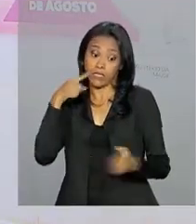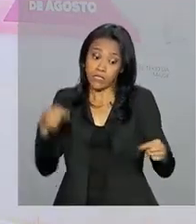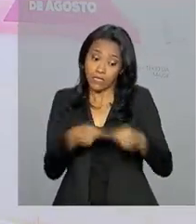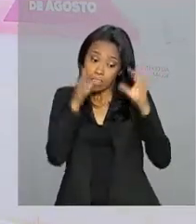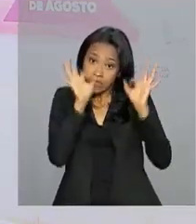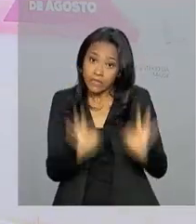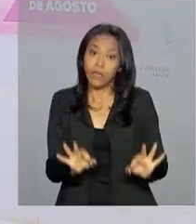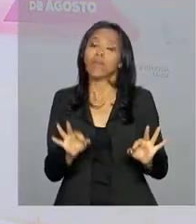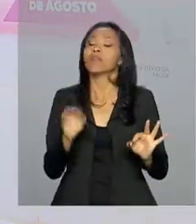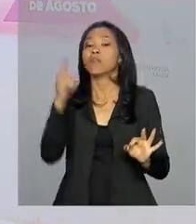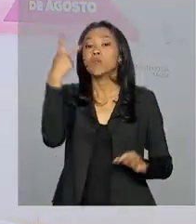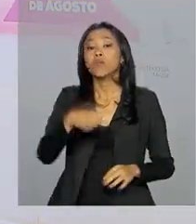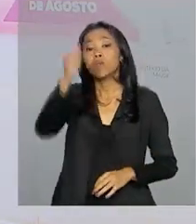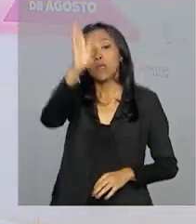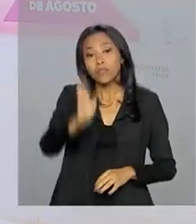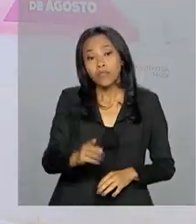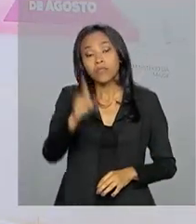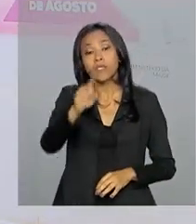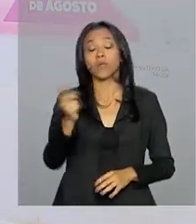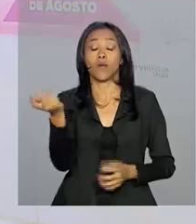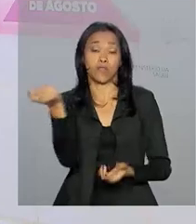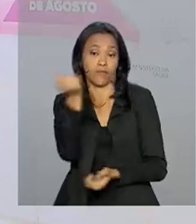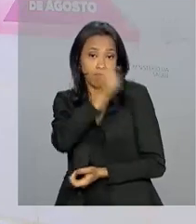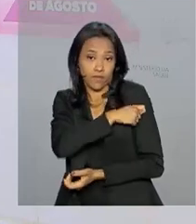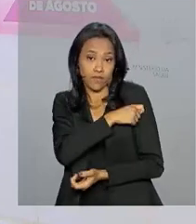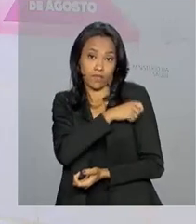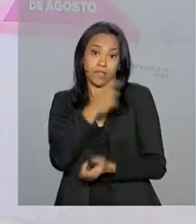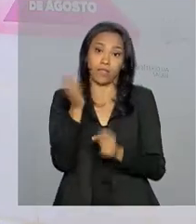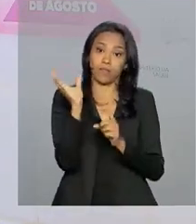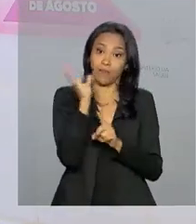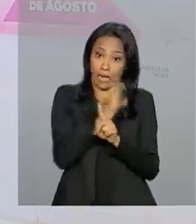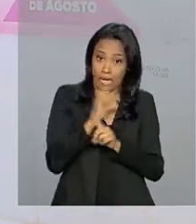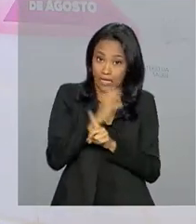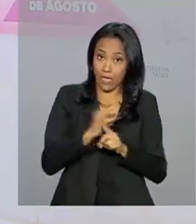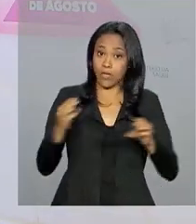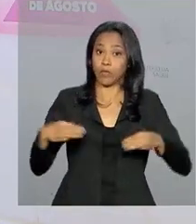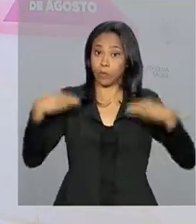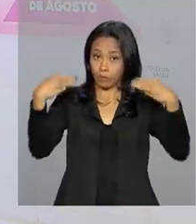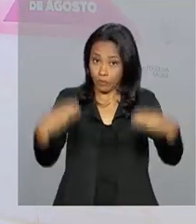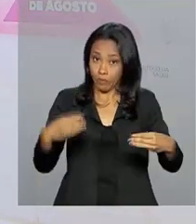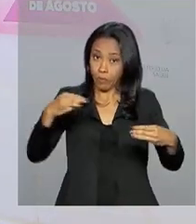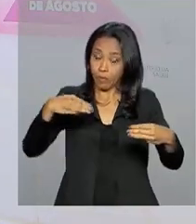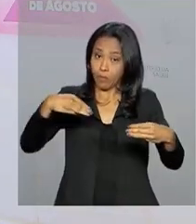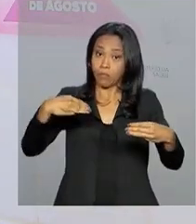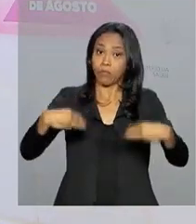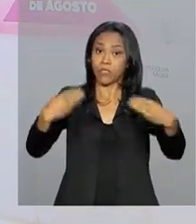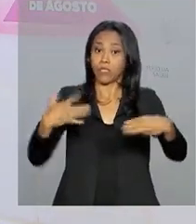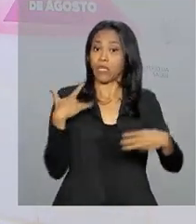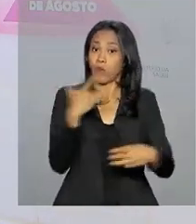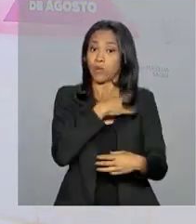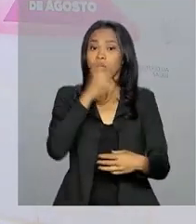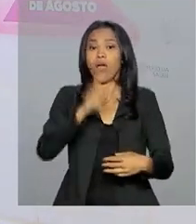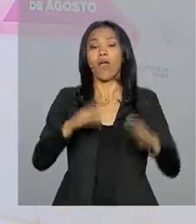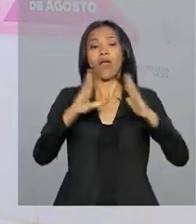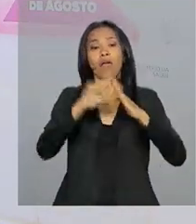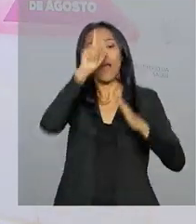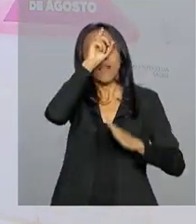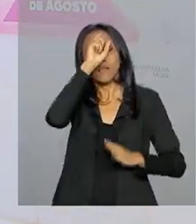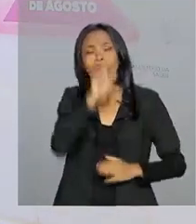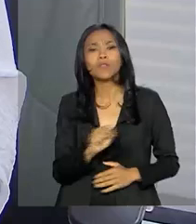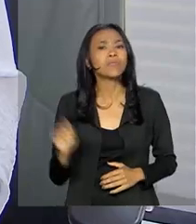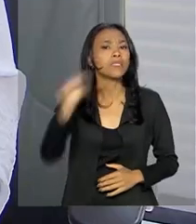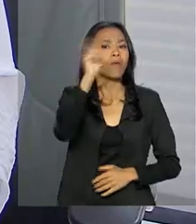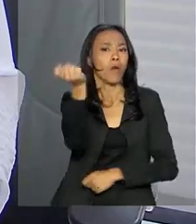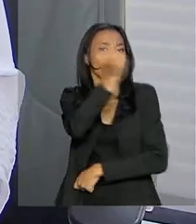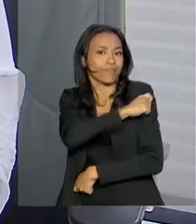No Brasil, as vacinas que constam no calendário do Ministério da Saúde são gratuitas e aplicadas nas unidades básicas de